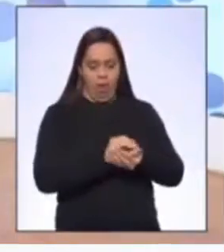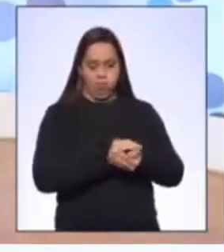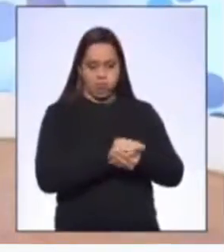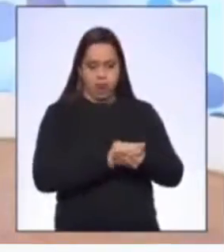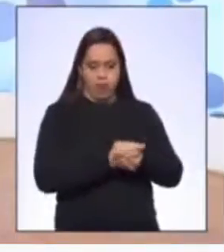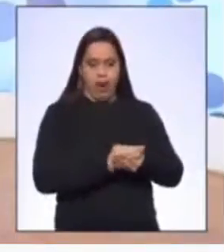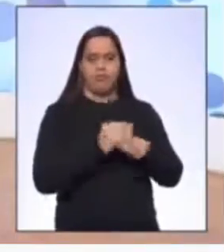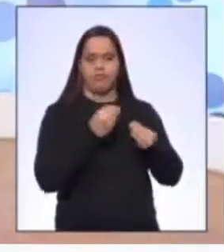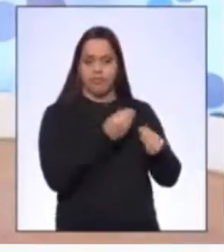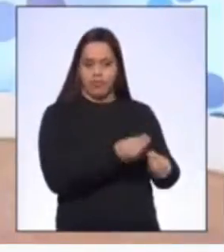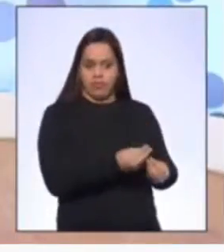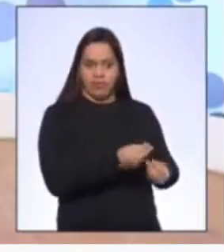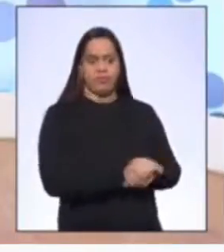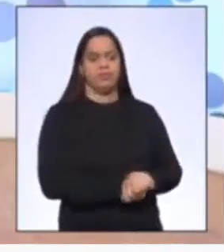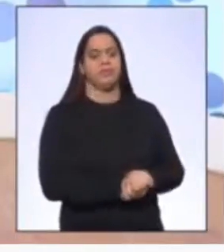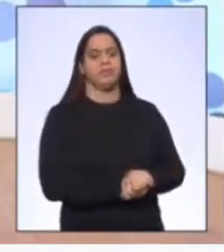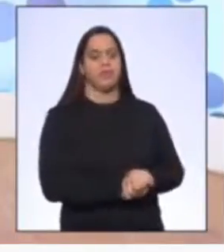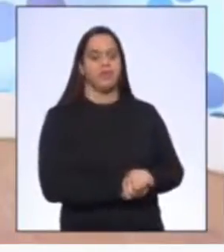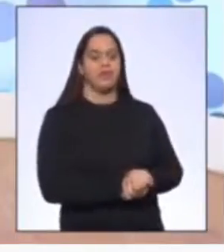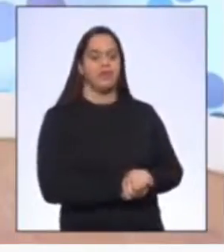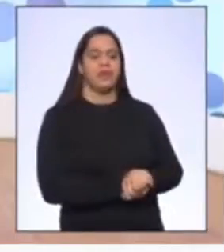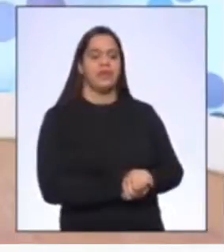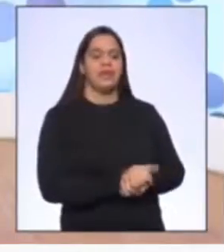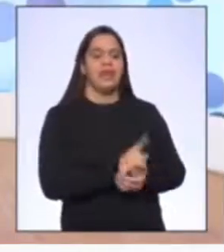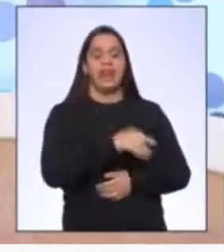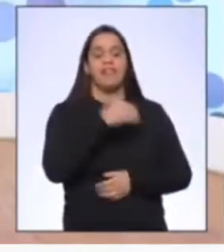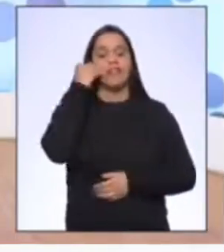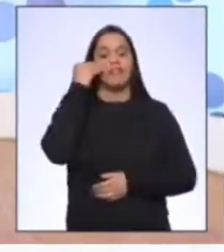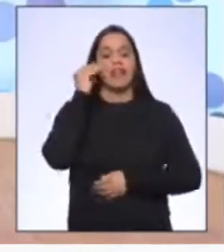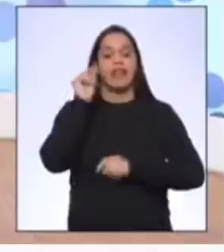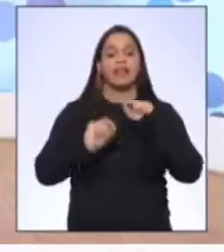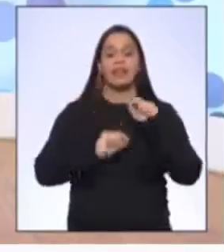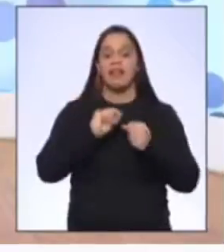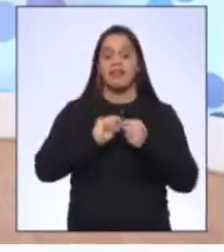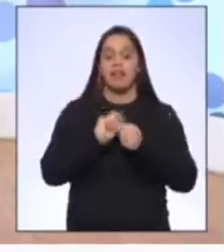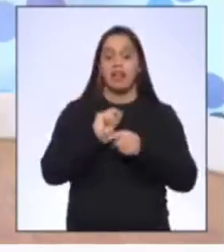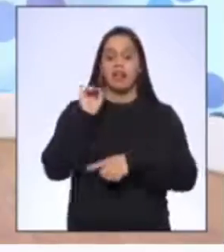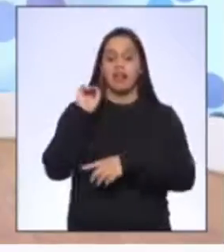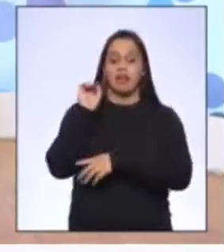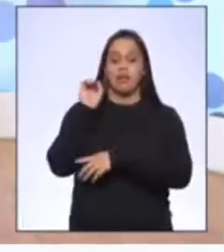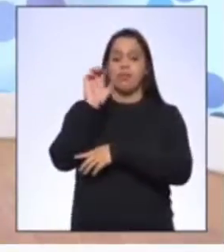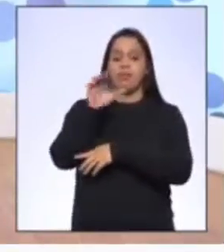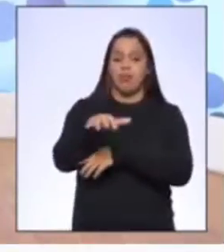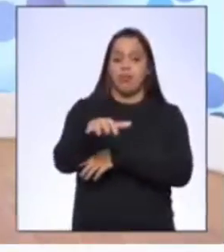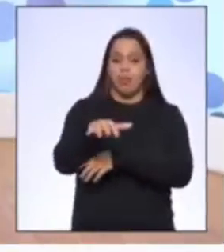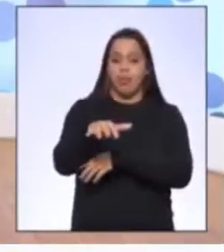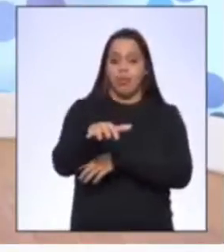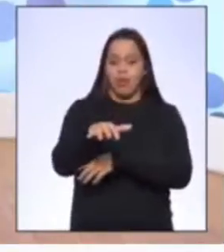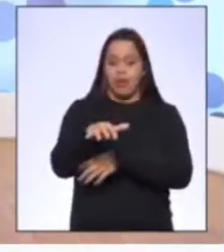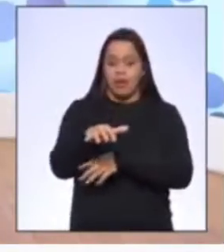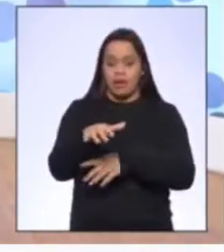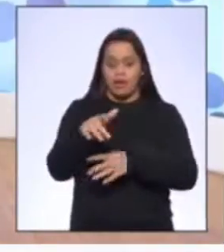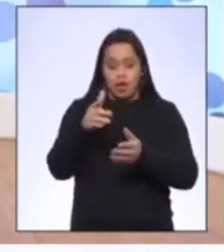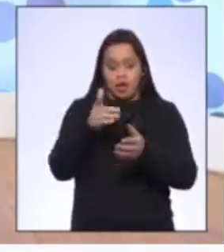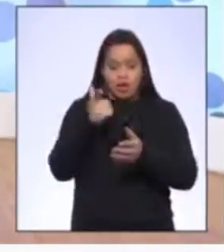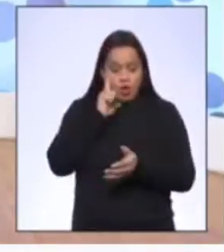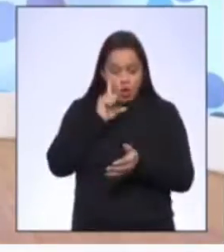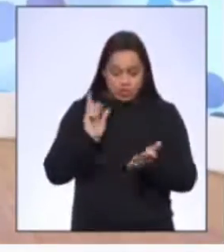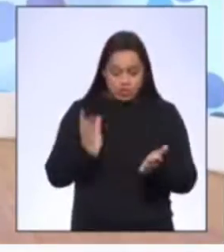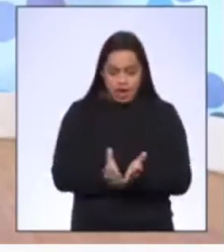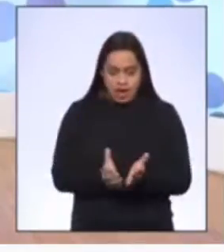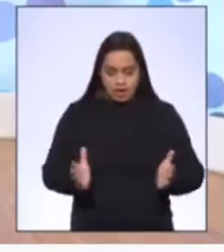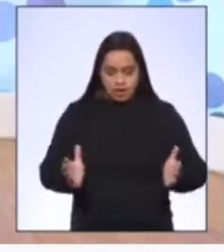ela oi e ela vai tentar fazer o arremesso e vamos ver se ela consegue